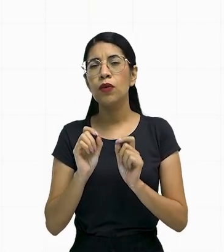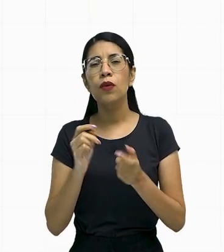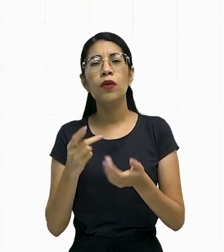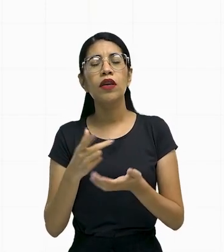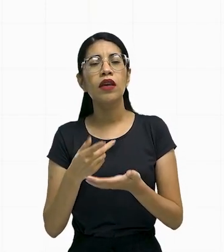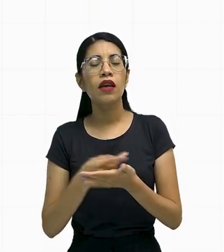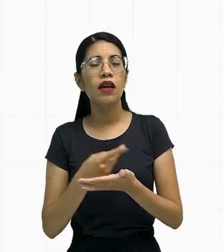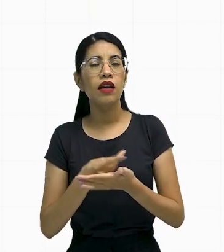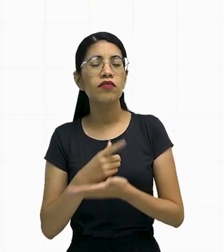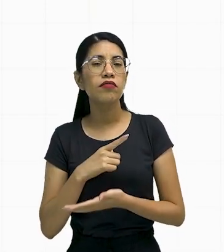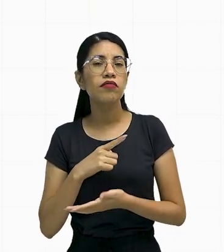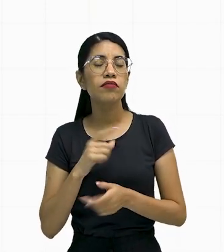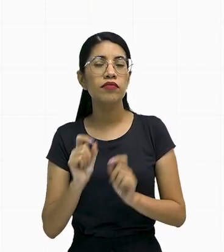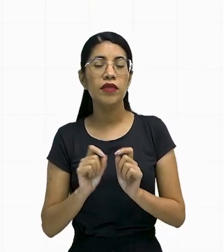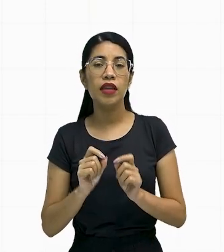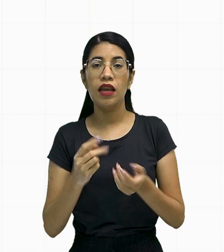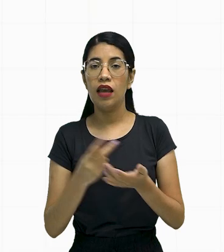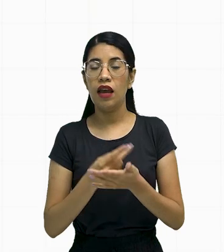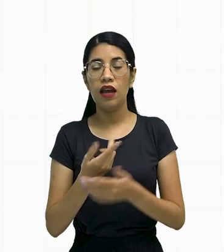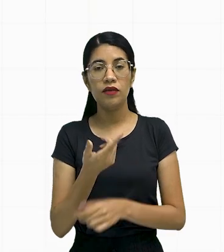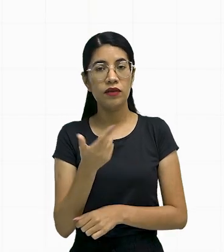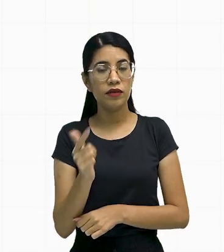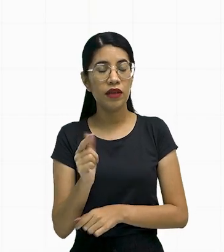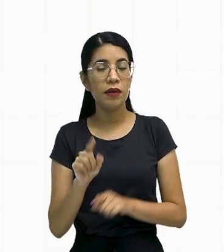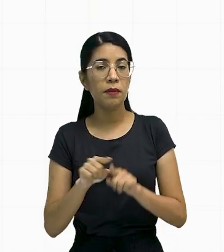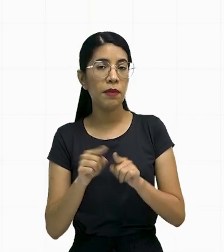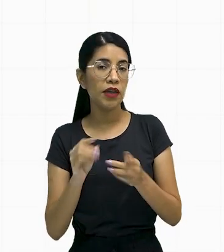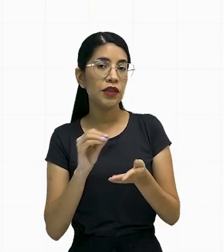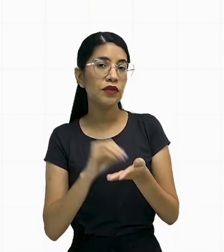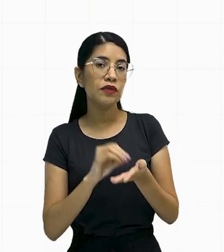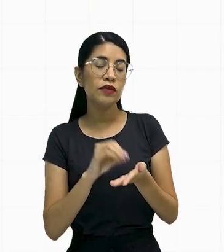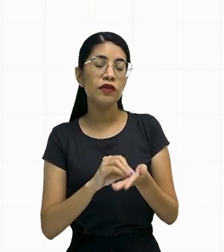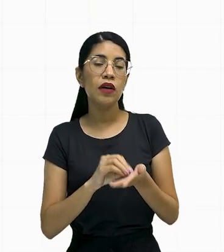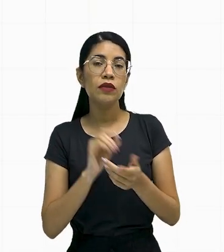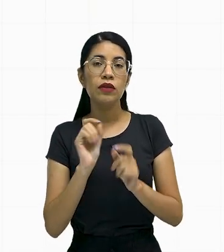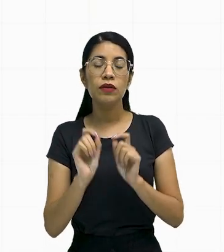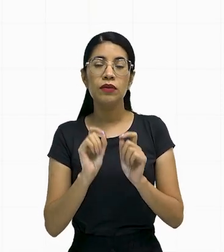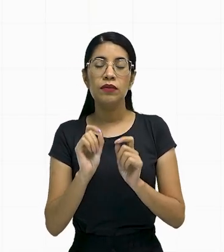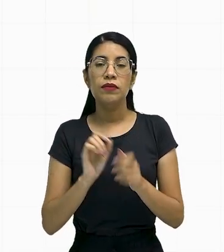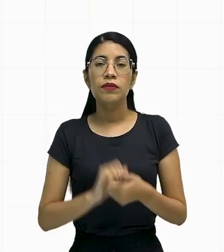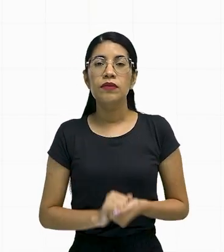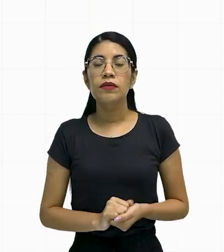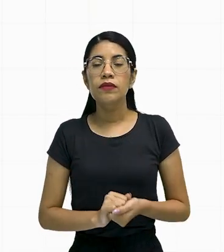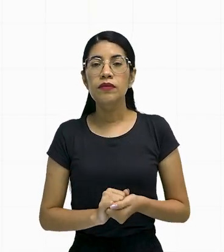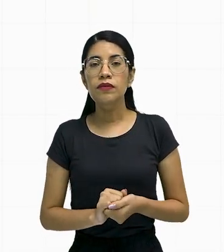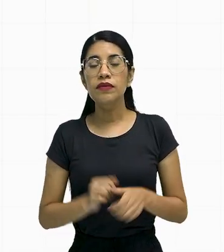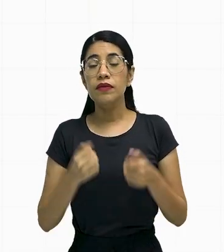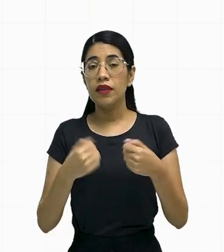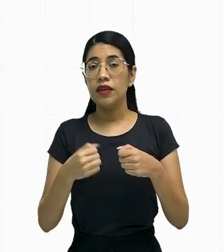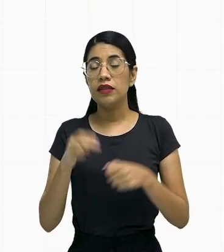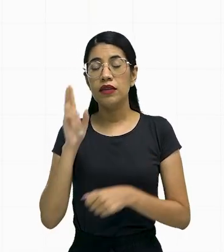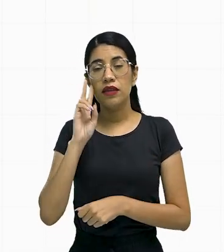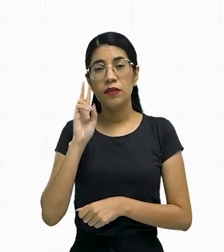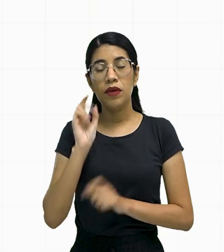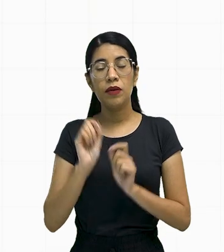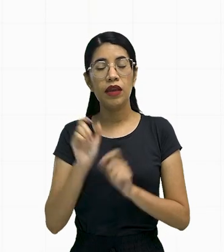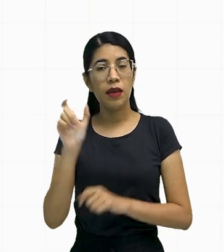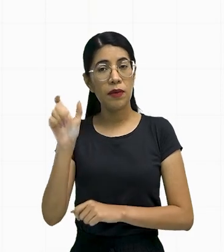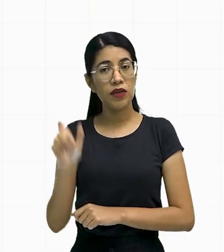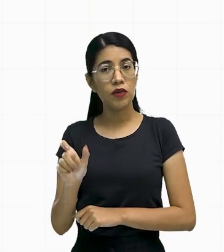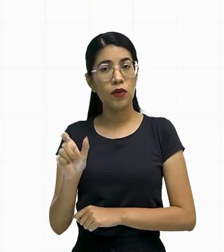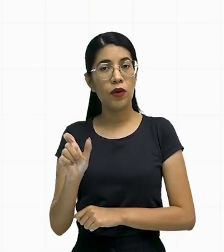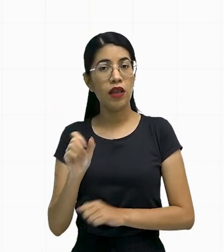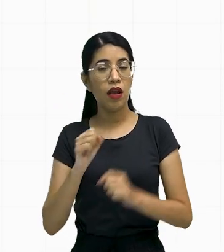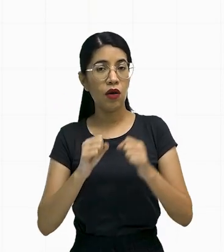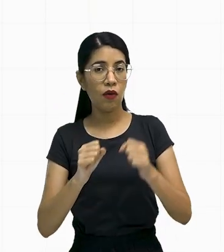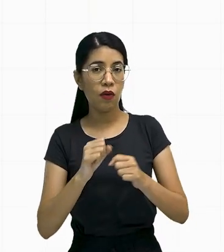errado? Bem, de errado não tem nada, mas faltando tem aqui, ó. Não se esqueçam que essa pessoa, ela dá